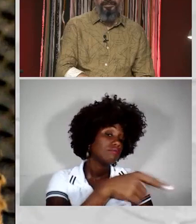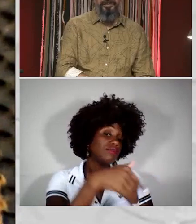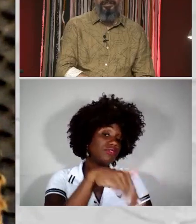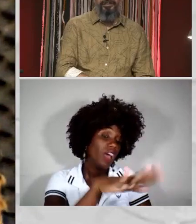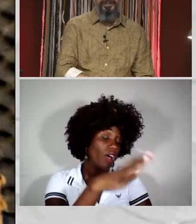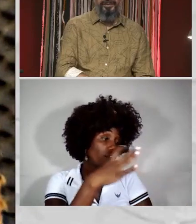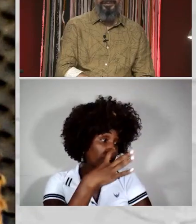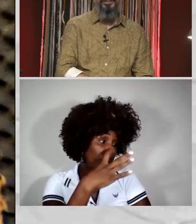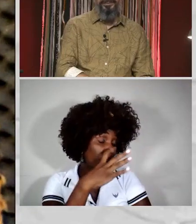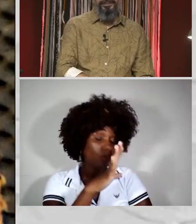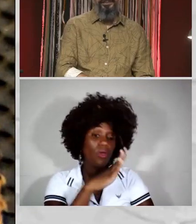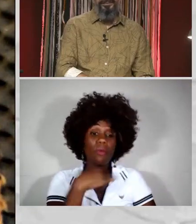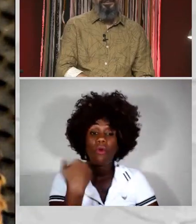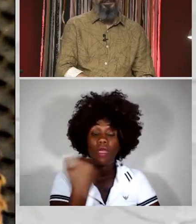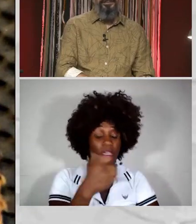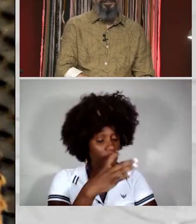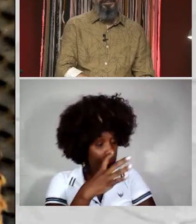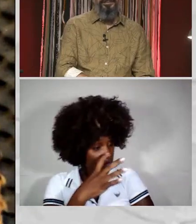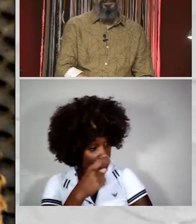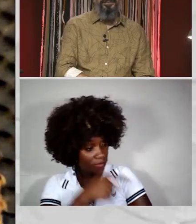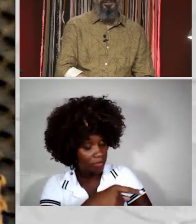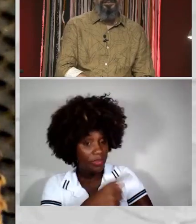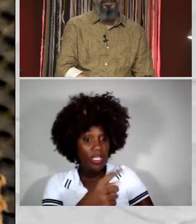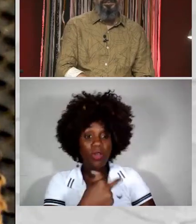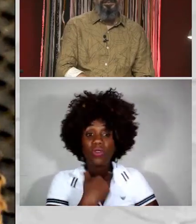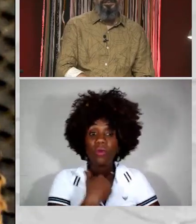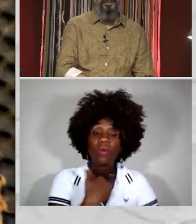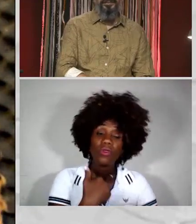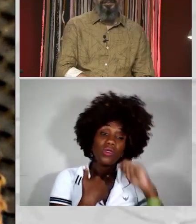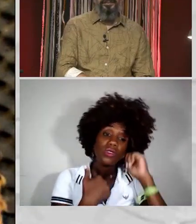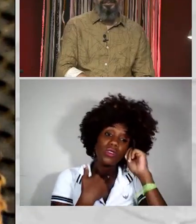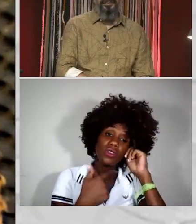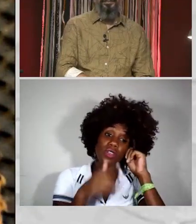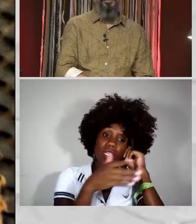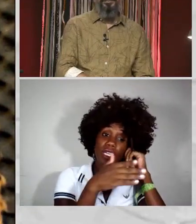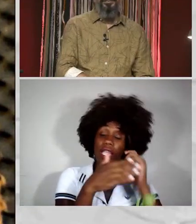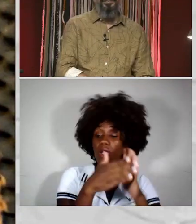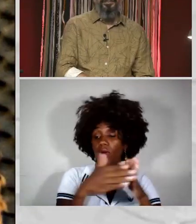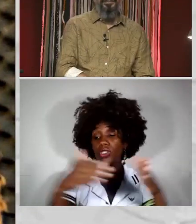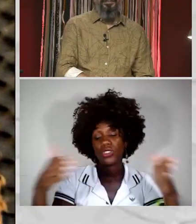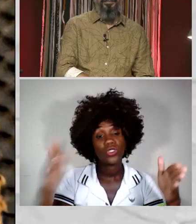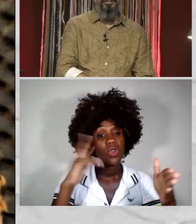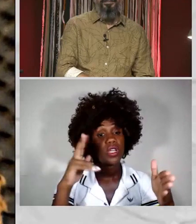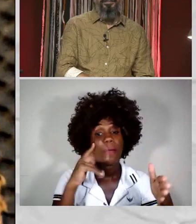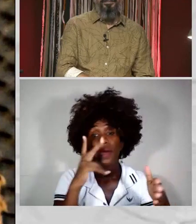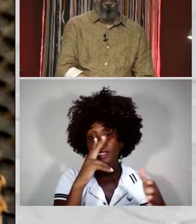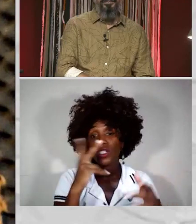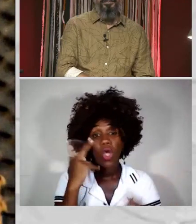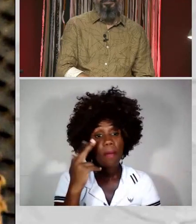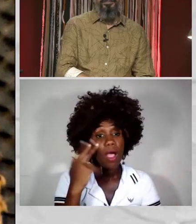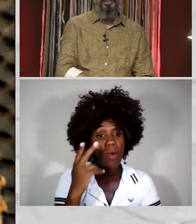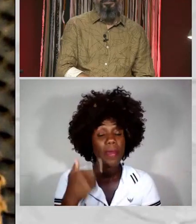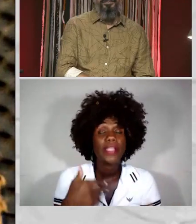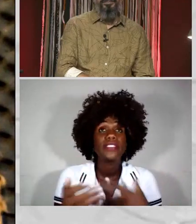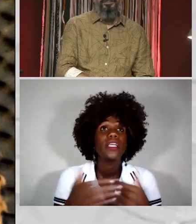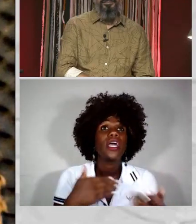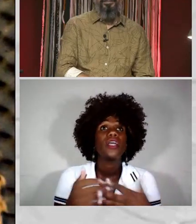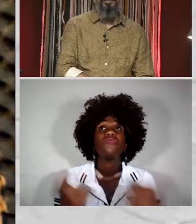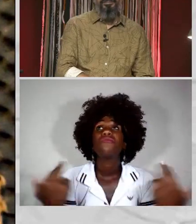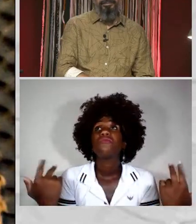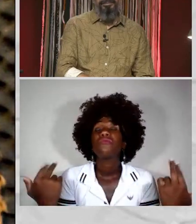minha subida. Porque o que eu não posso é passar batido, como se nada tivesse